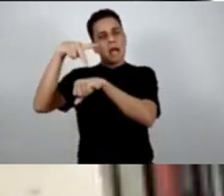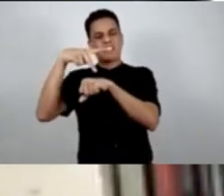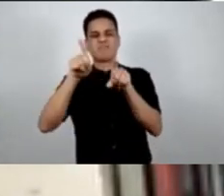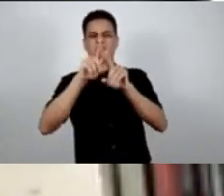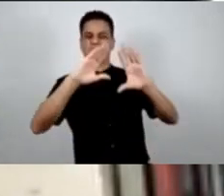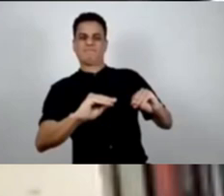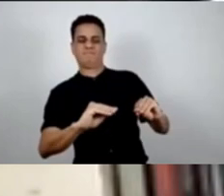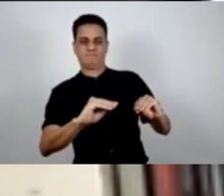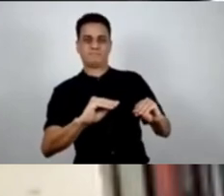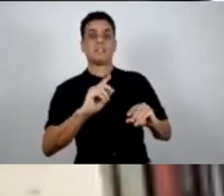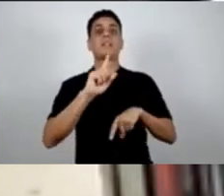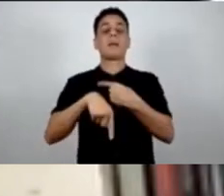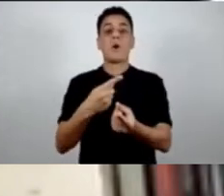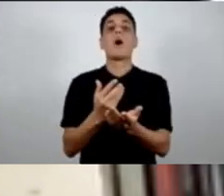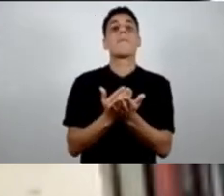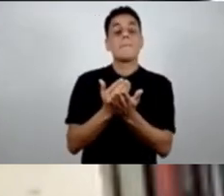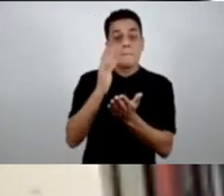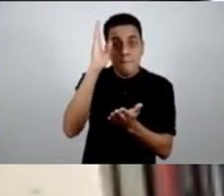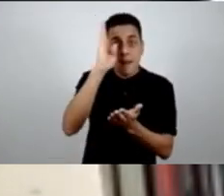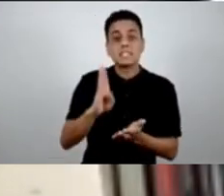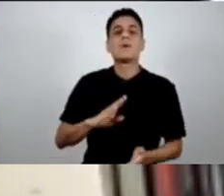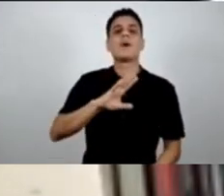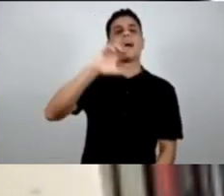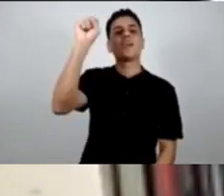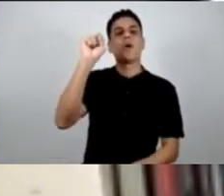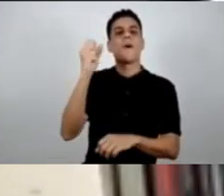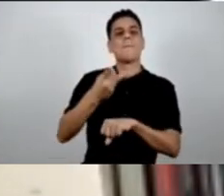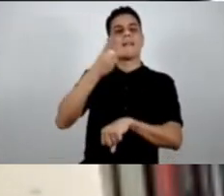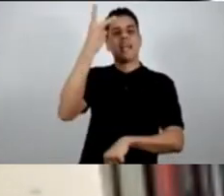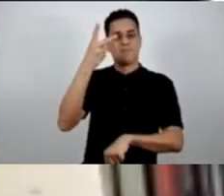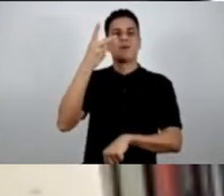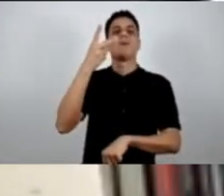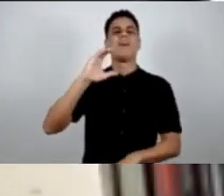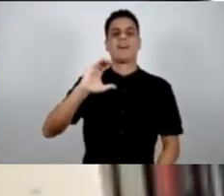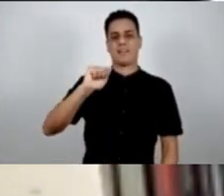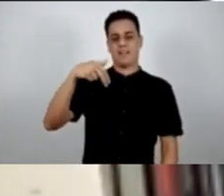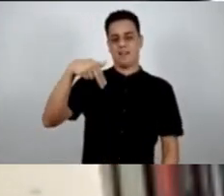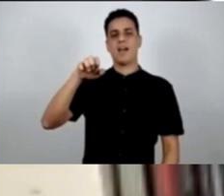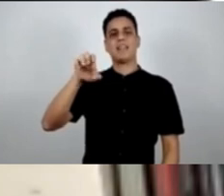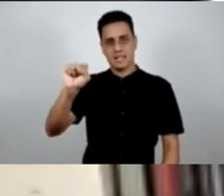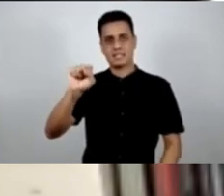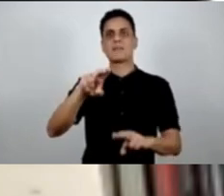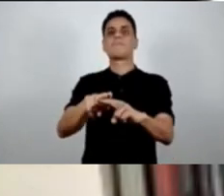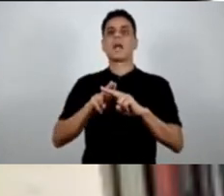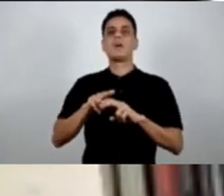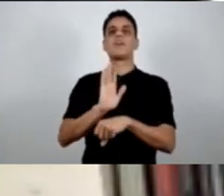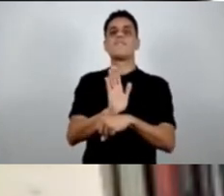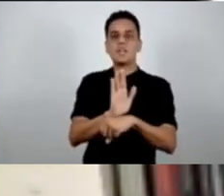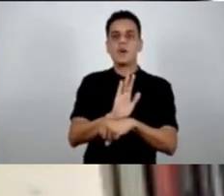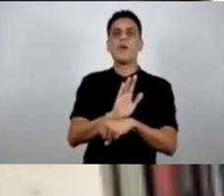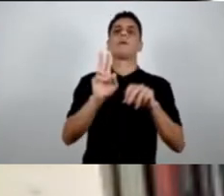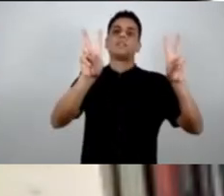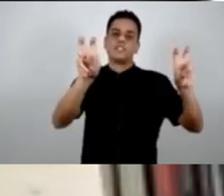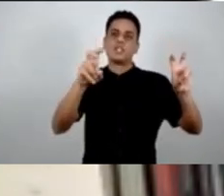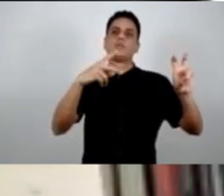em Cannes, o pagador de promessas, digamos assim, não é? E depois você só aparece com